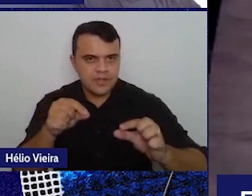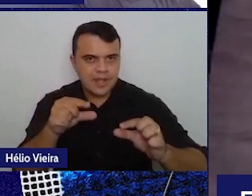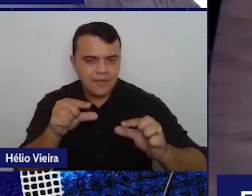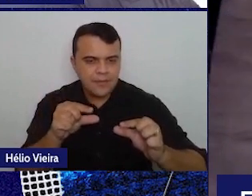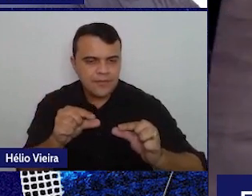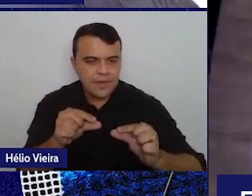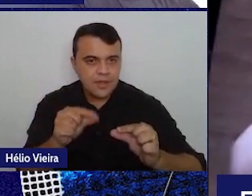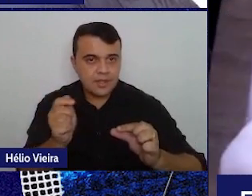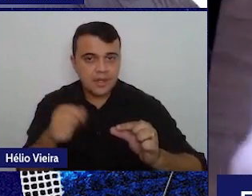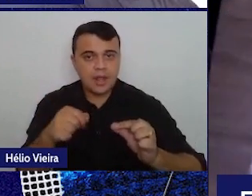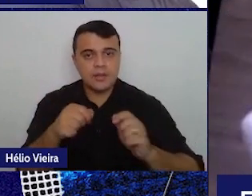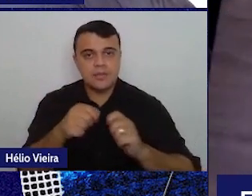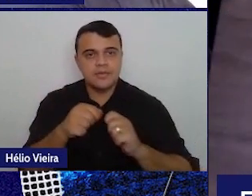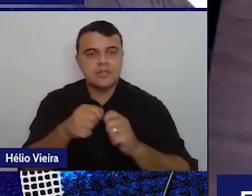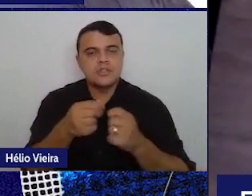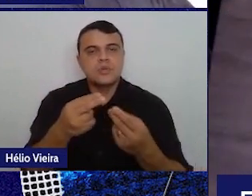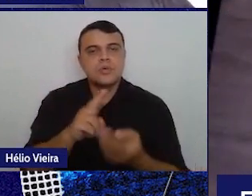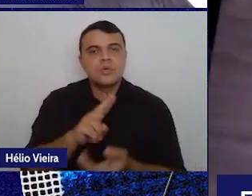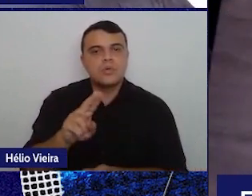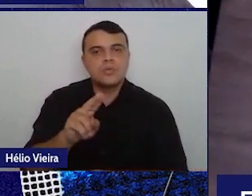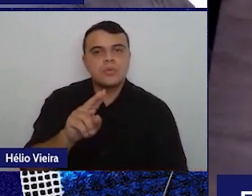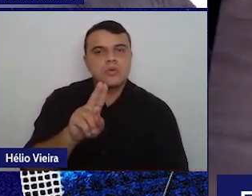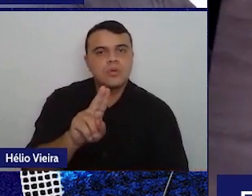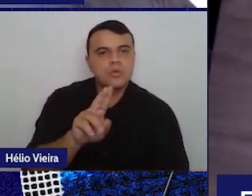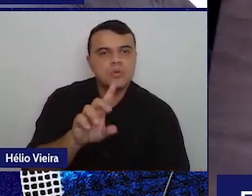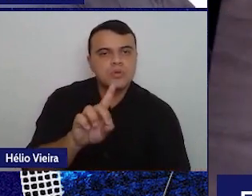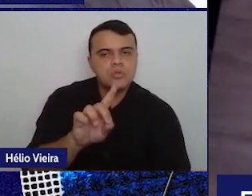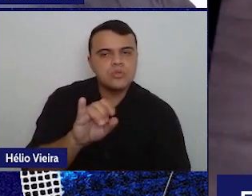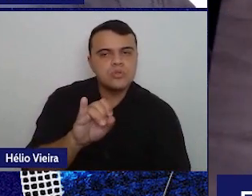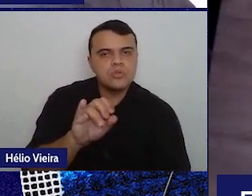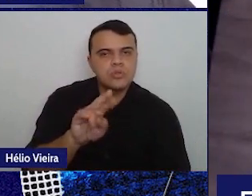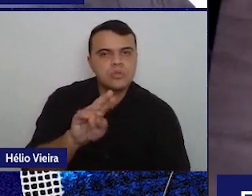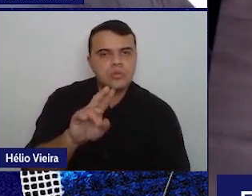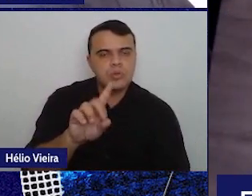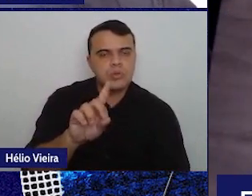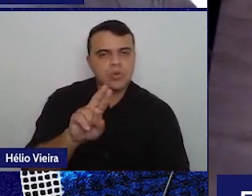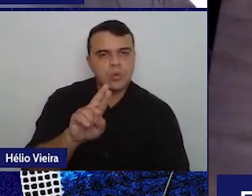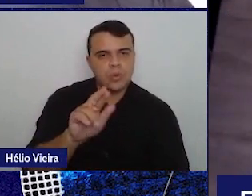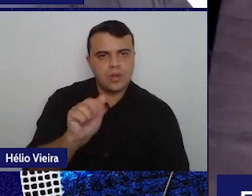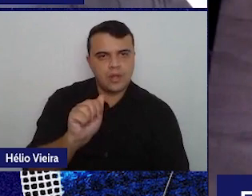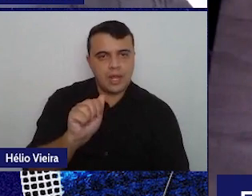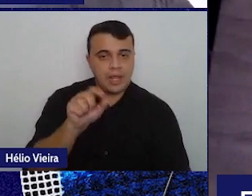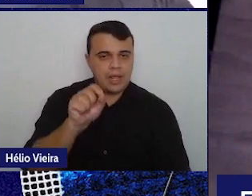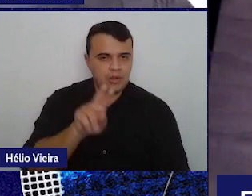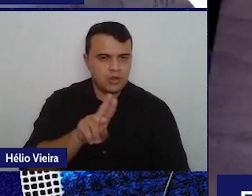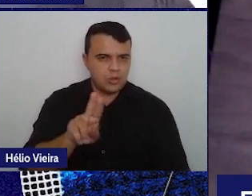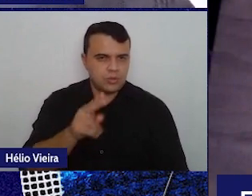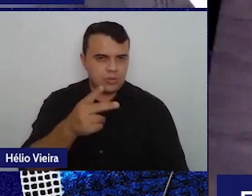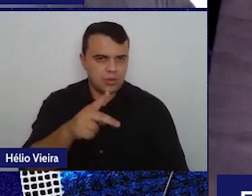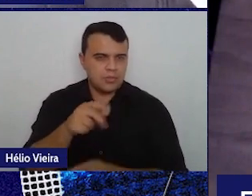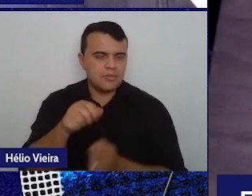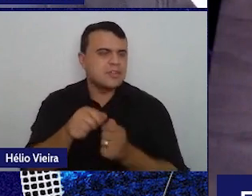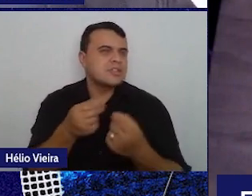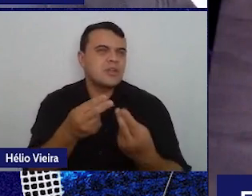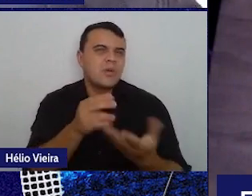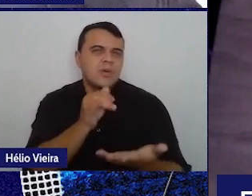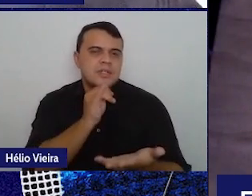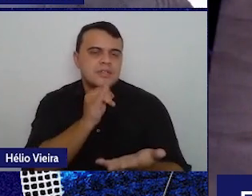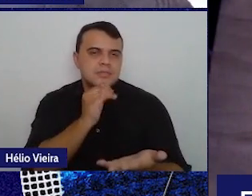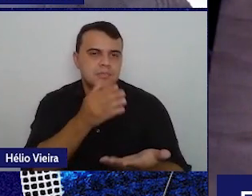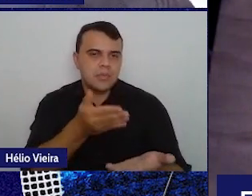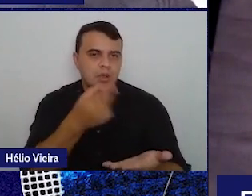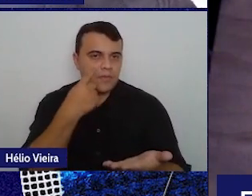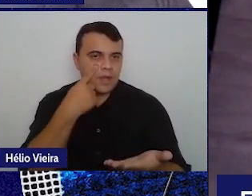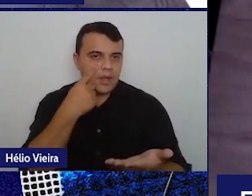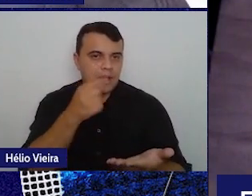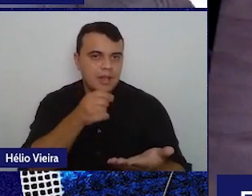para fazer aquilo que a gente chama de urdidura. O que é urdidura? A urdidura são os fios